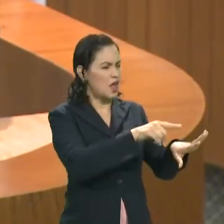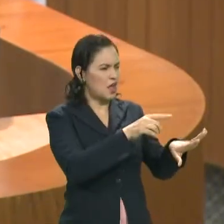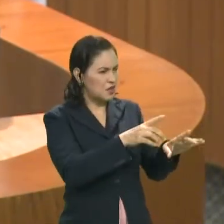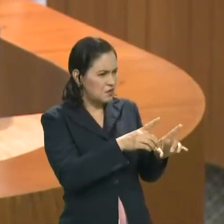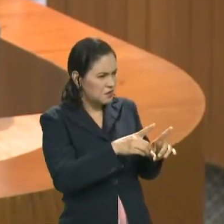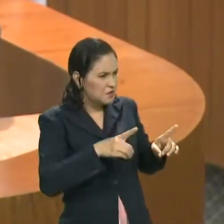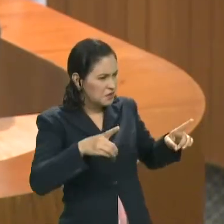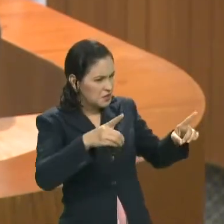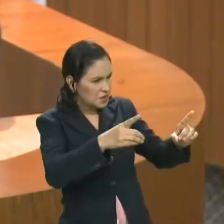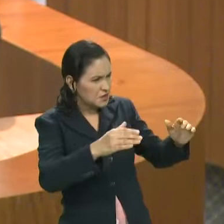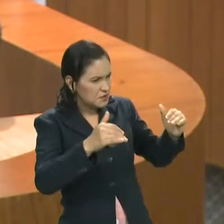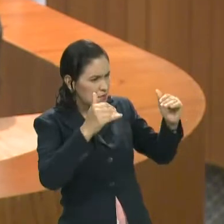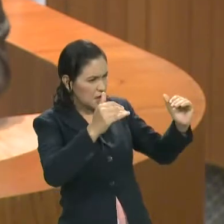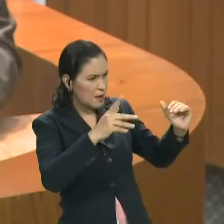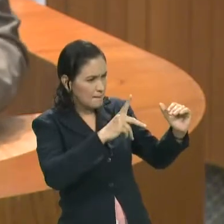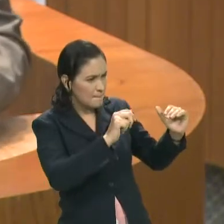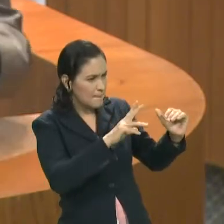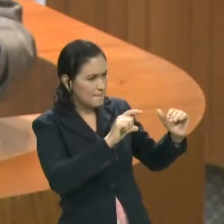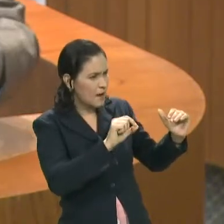Welter